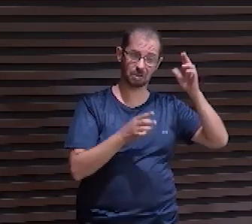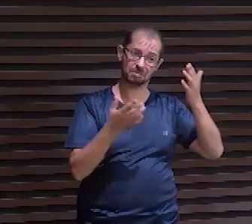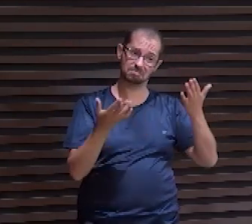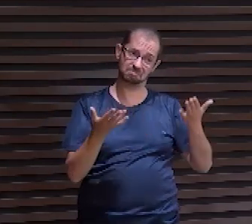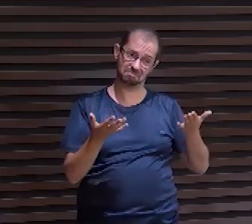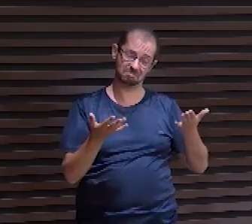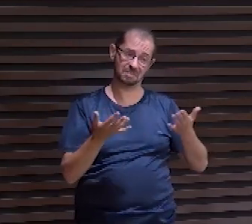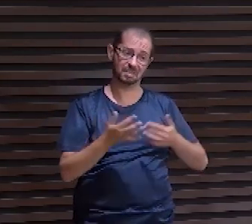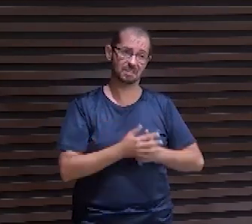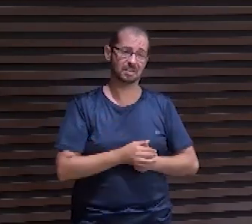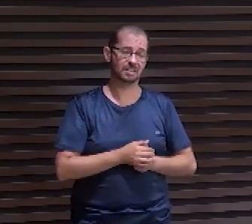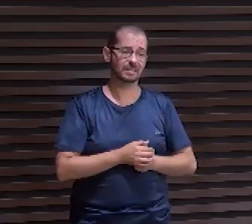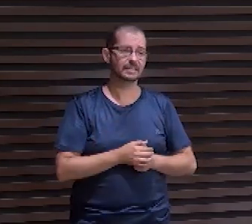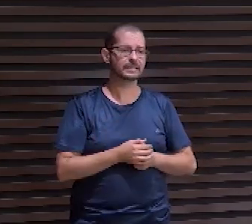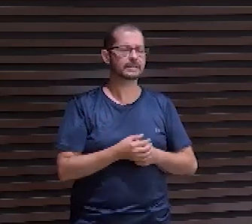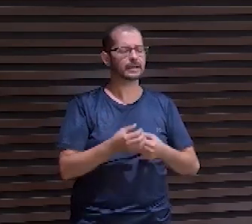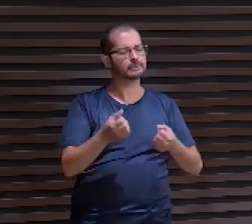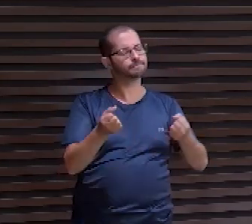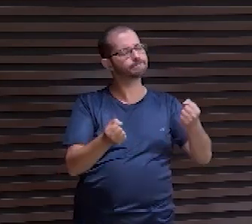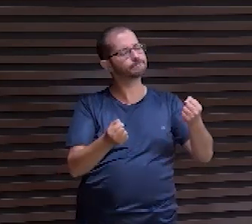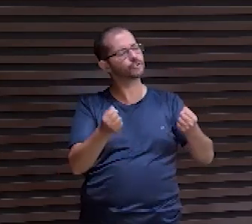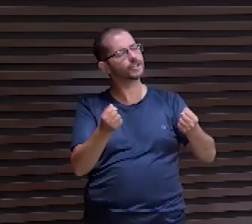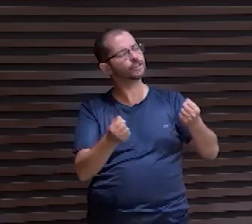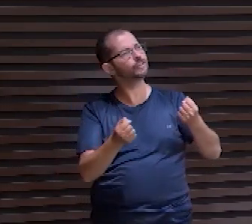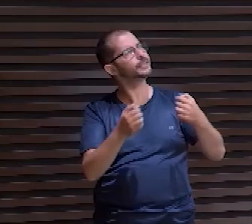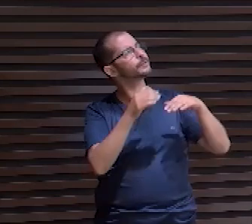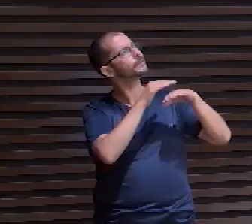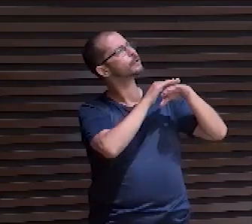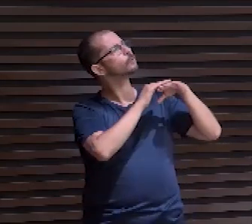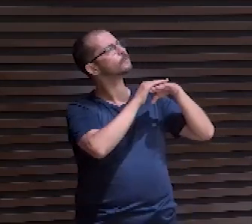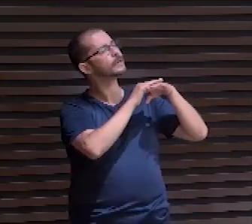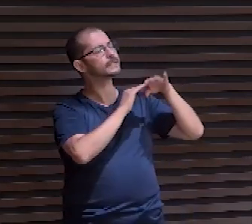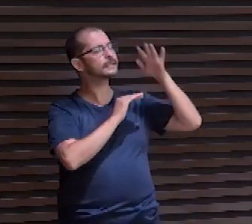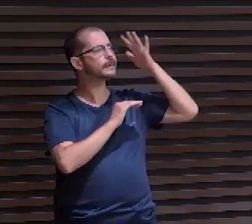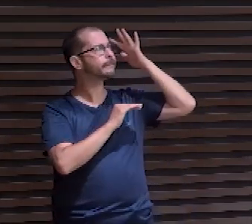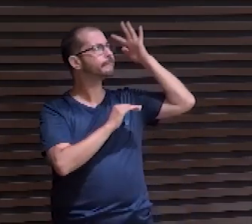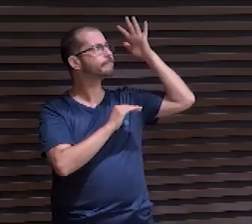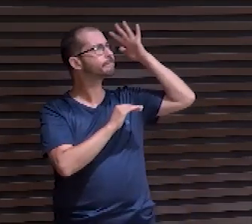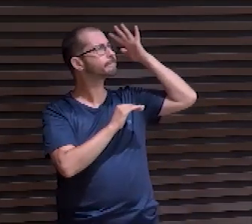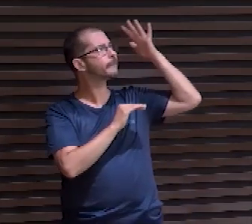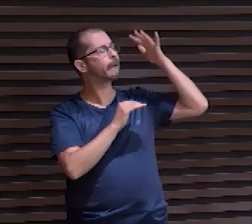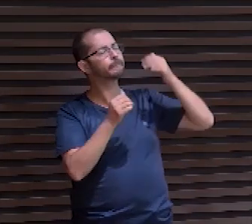E assim ele ia confabulando com Deus, exausto,